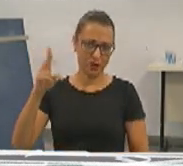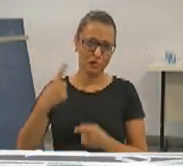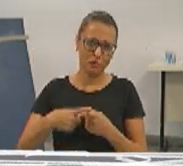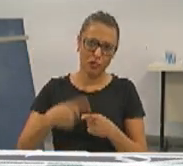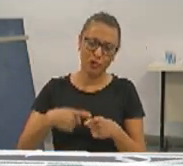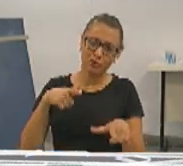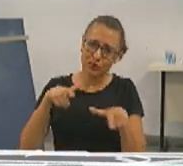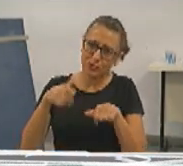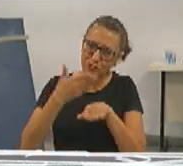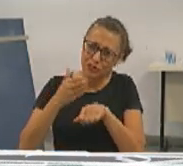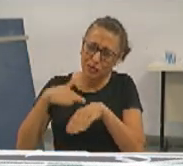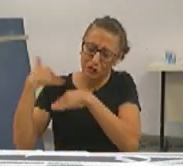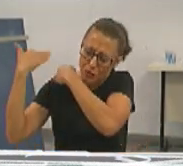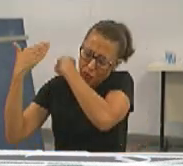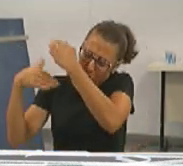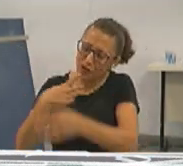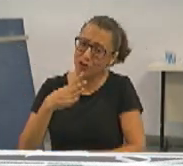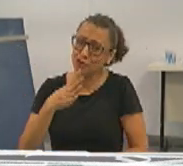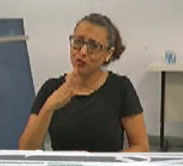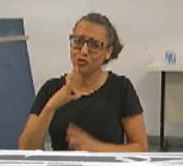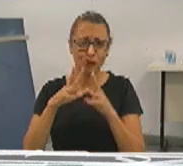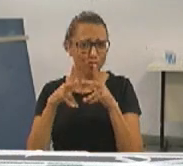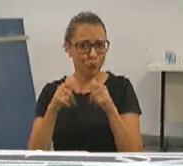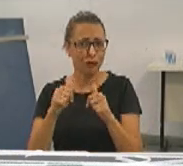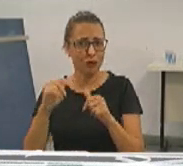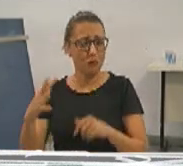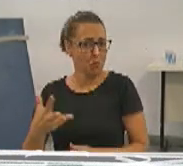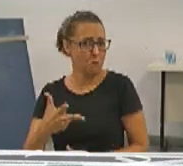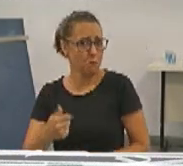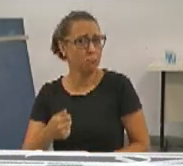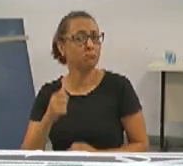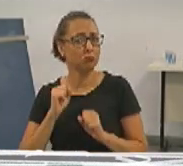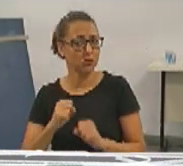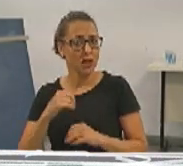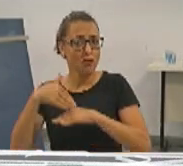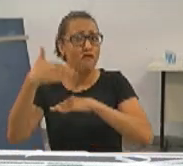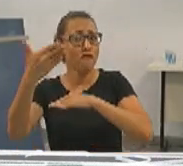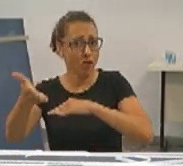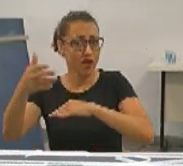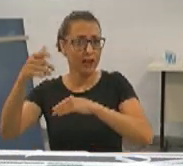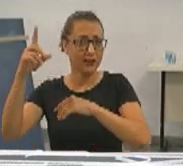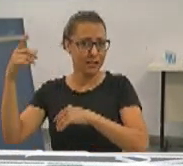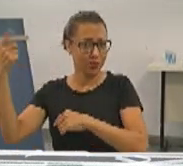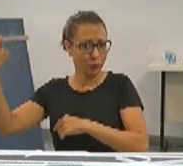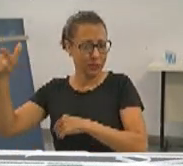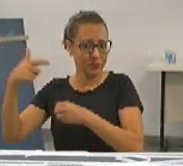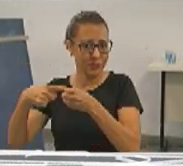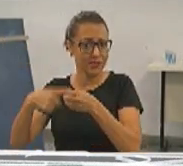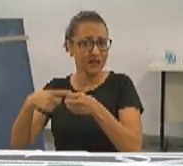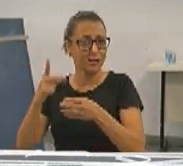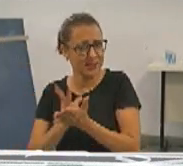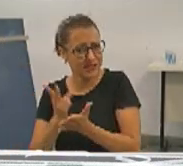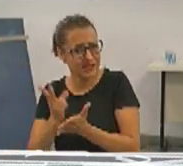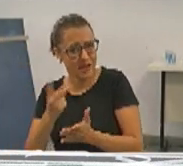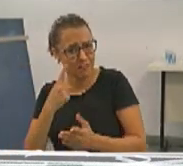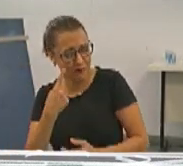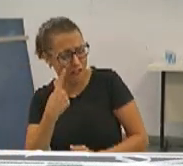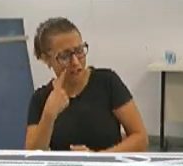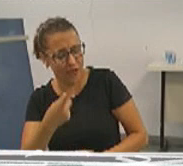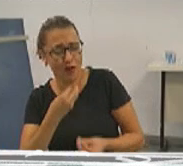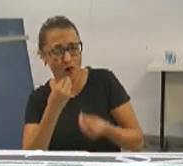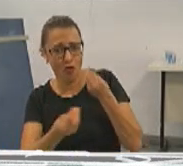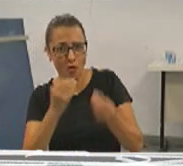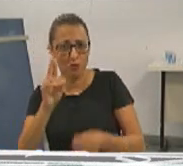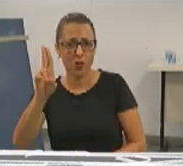da trajetória desse hospital e conheço seu potencial, mesmo fora daqui. Nunca deixei de acompanhar as conquistas obtidas pela